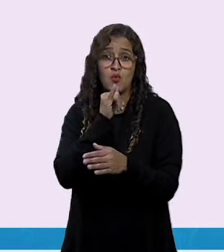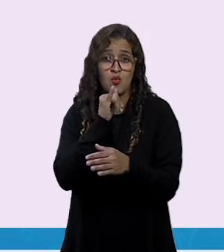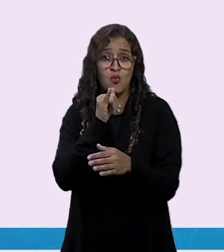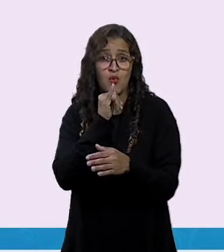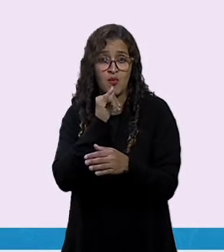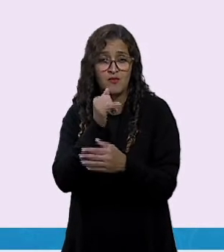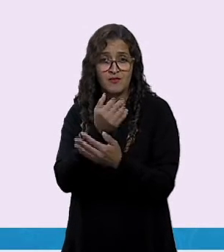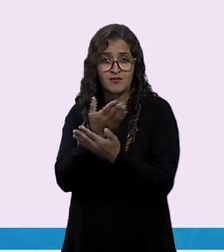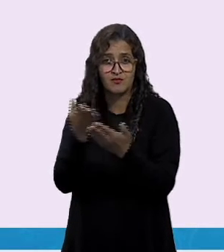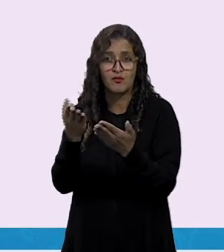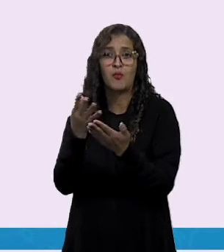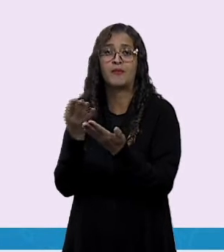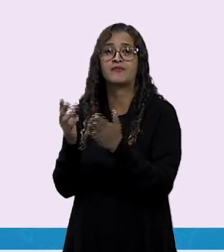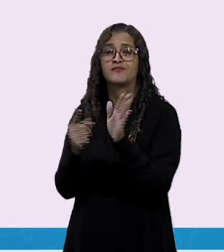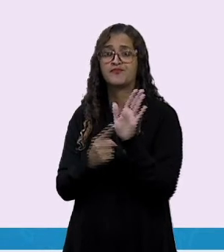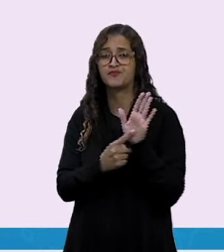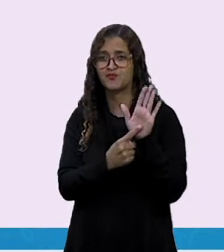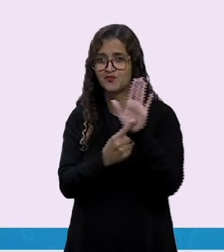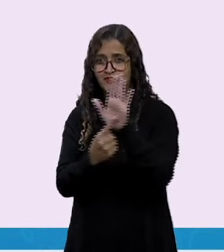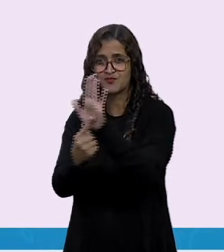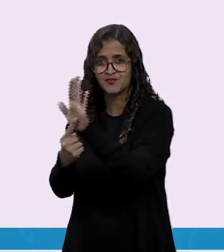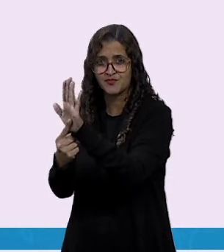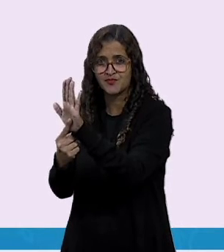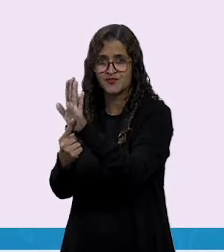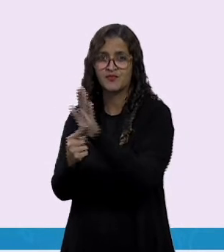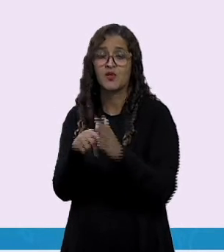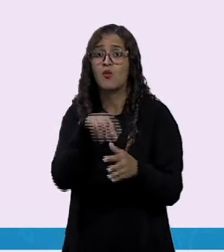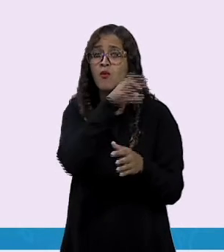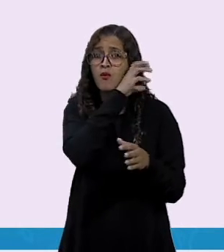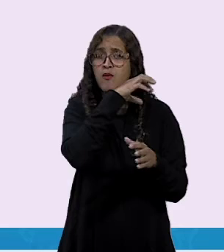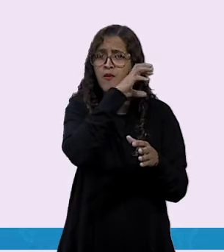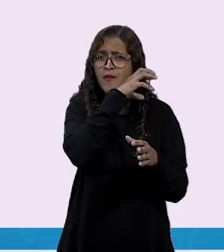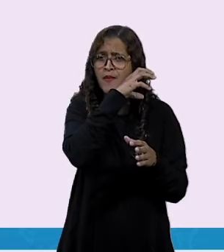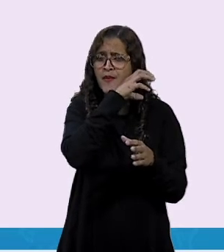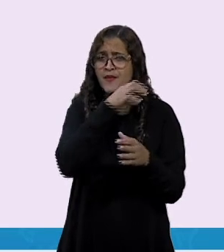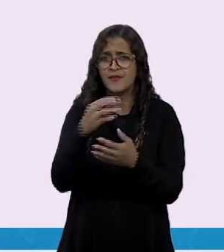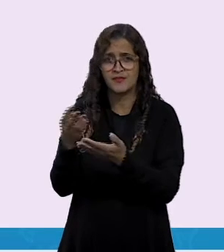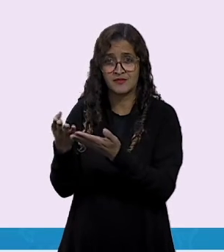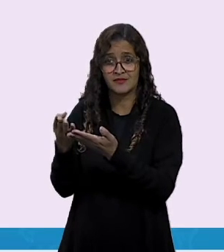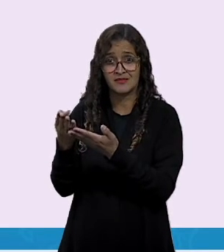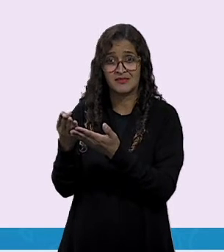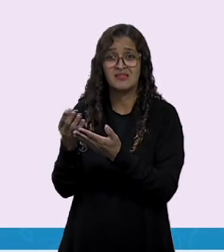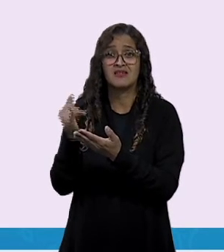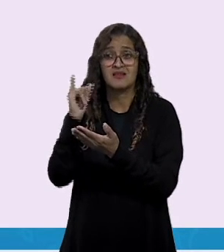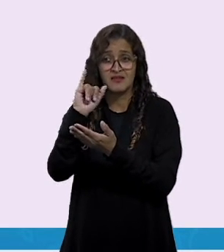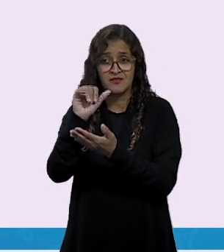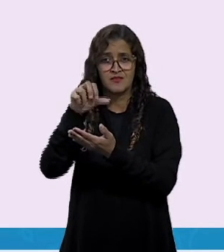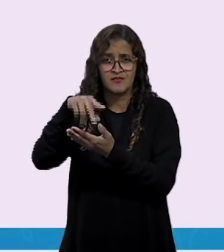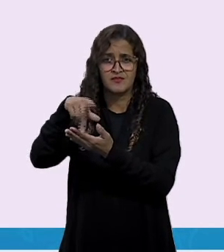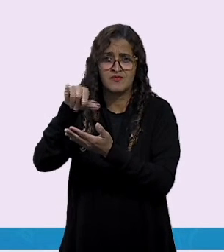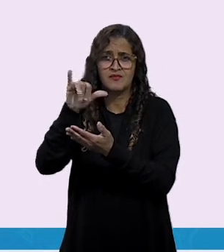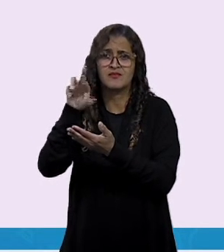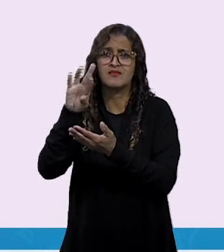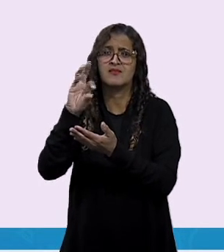animais que passam por isso. Aí aqui, ó, os animais que se desenvolvem indireto vão sofrer um conjunto de